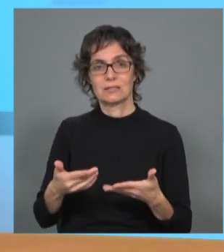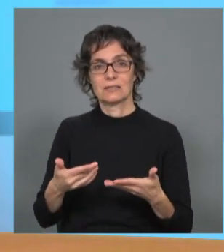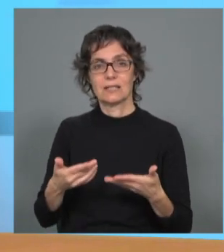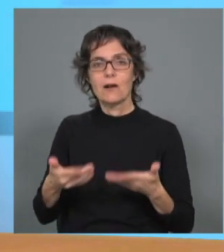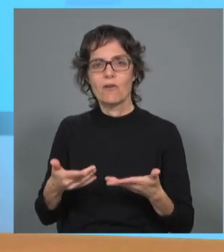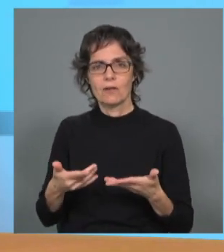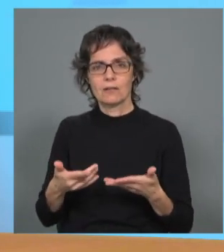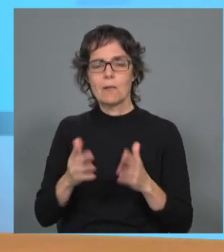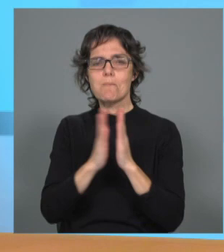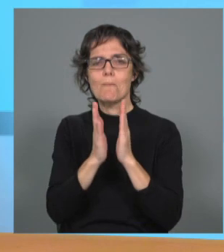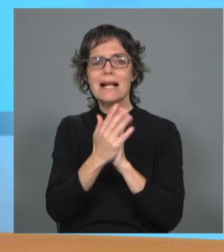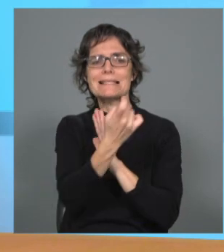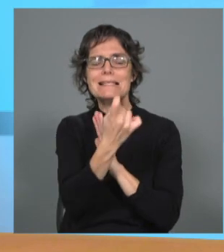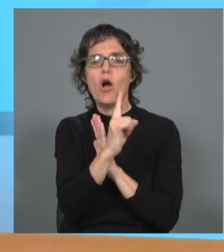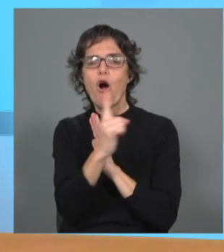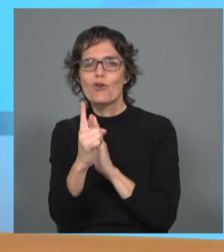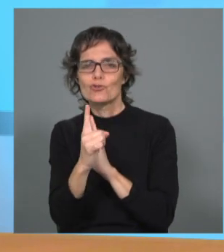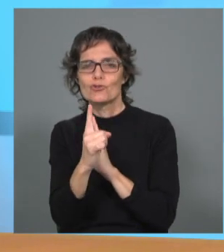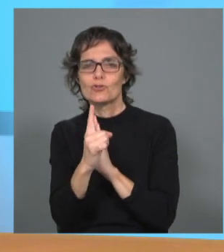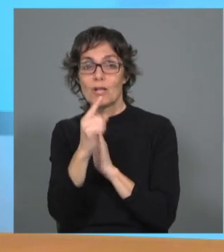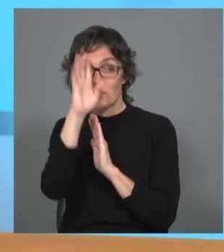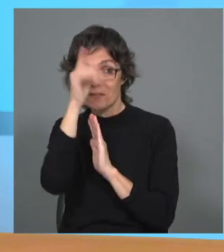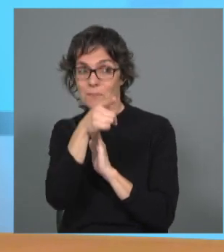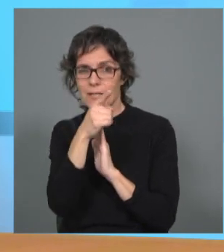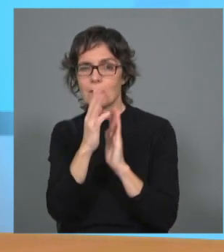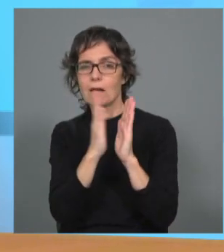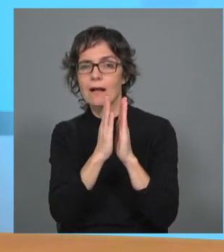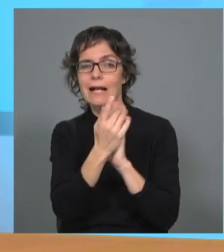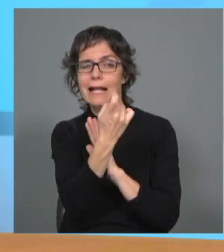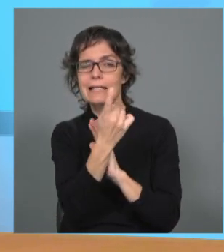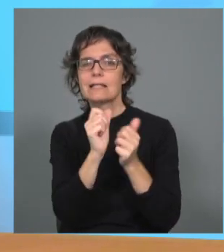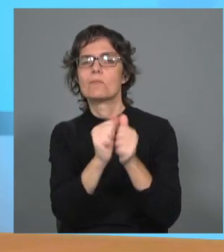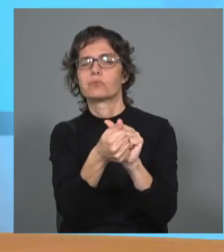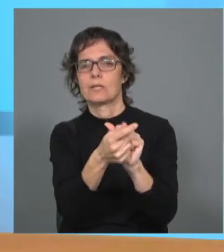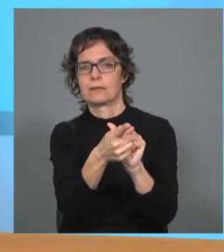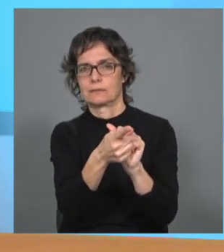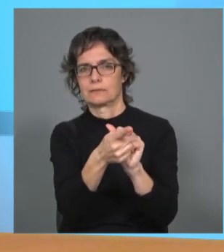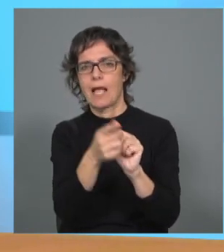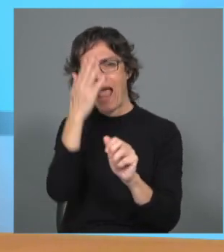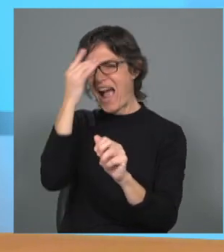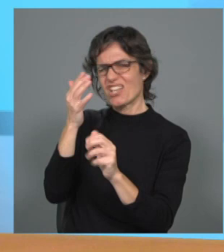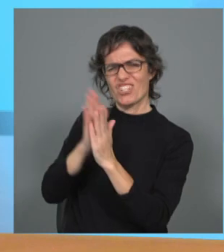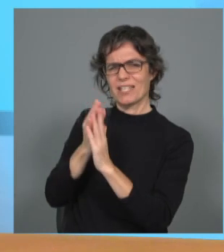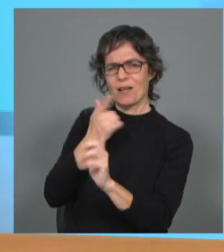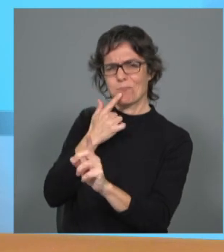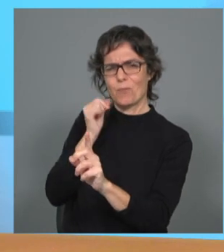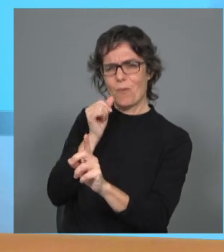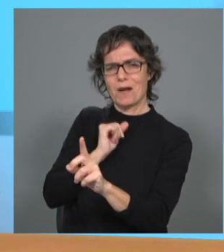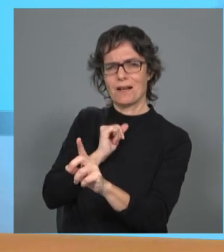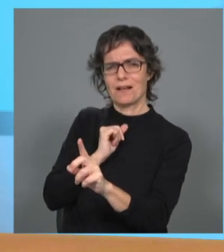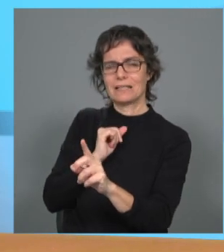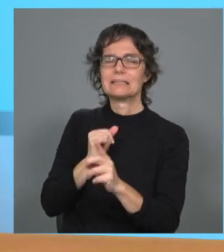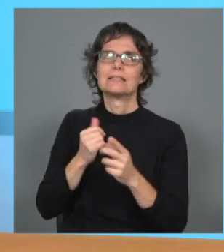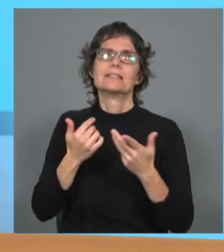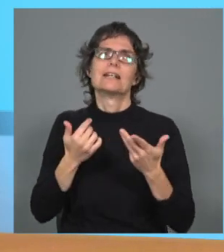a Igreja precisa de mudar. Não é só responder a estes inquéritos. E acha que a Igreja ainda não percebeu isso? Acho que a Igreja